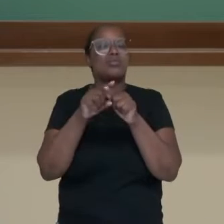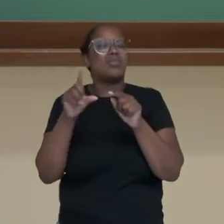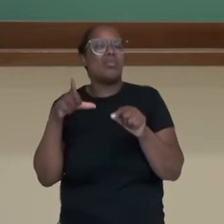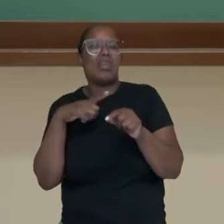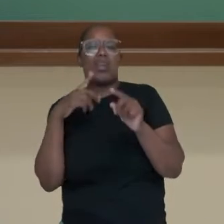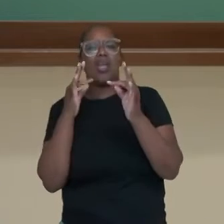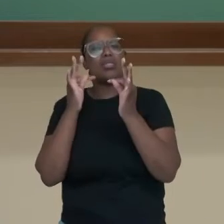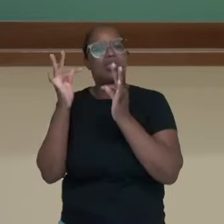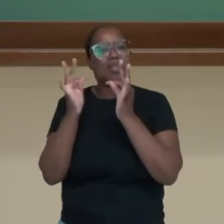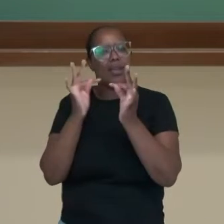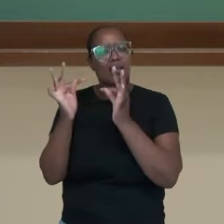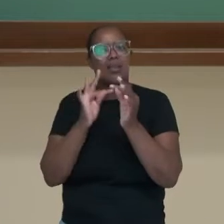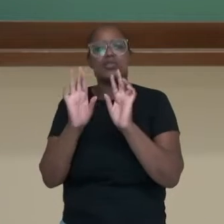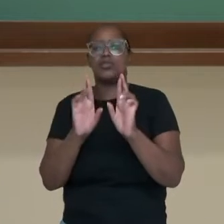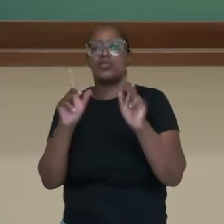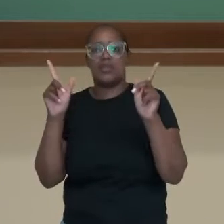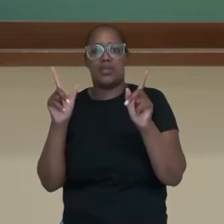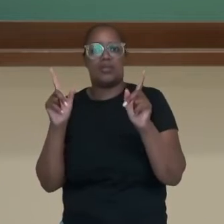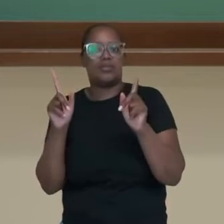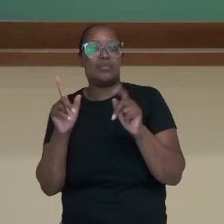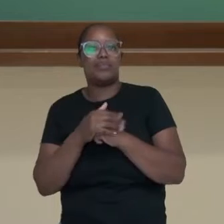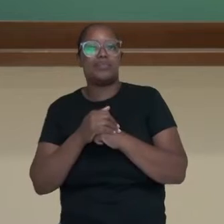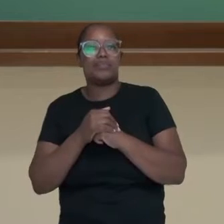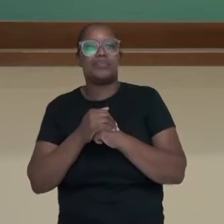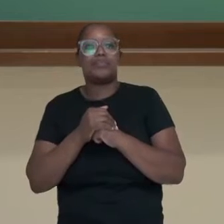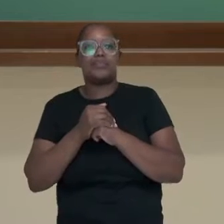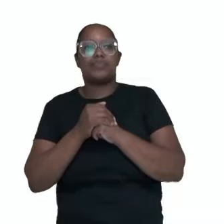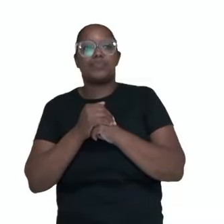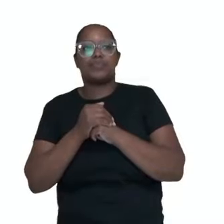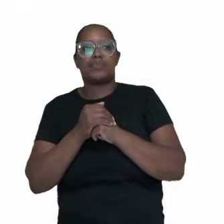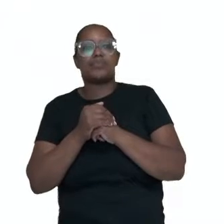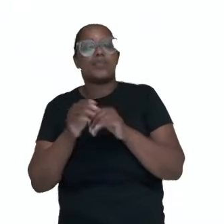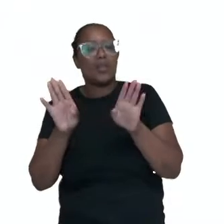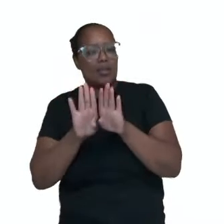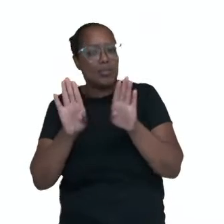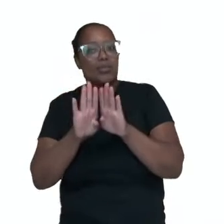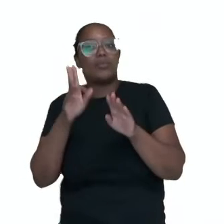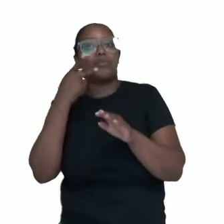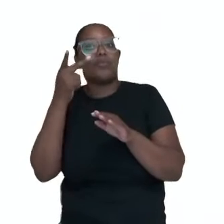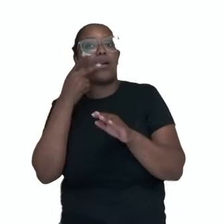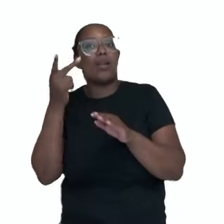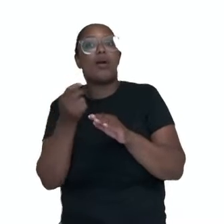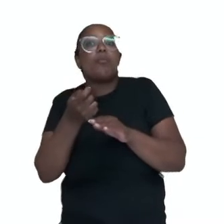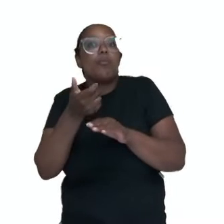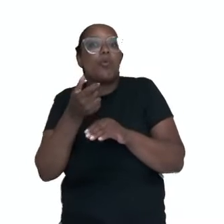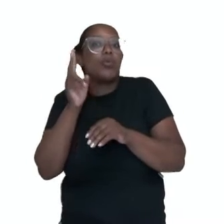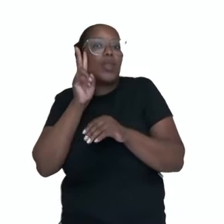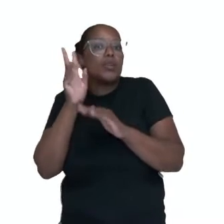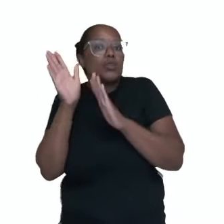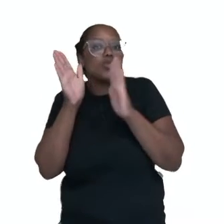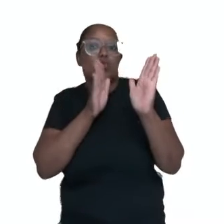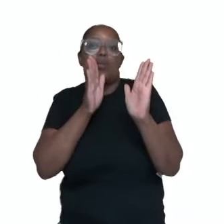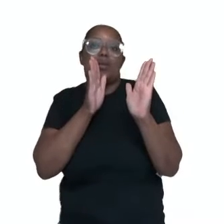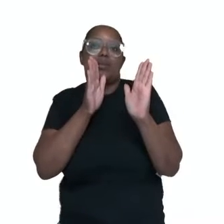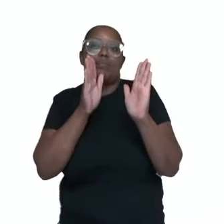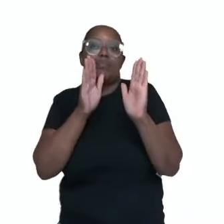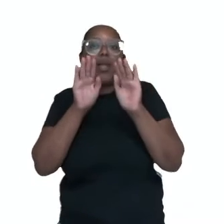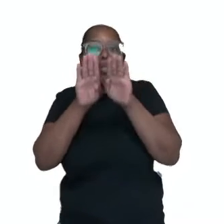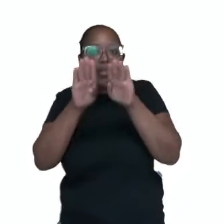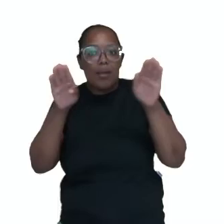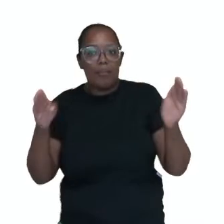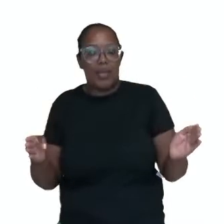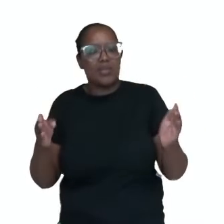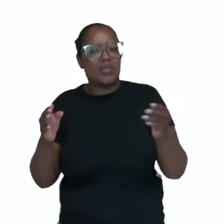para rebater ali essa bolinha. Vamos falar um pouquinho de história. Então se tornou um